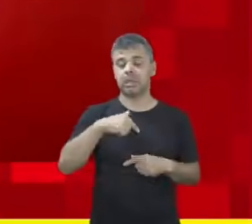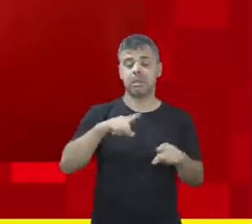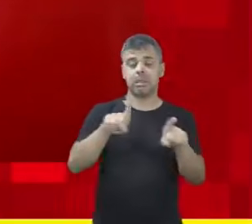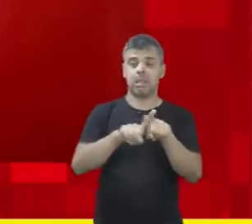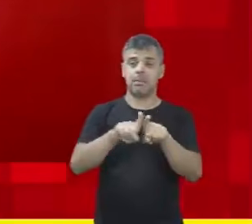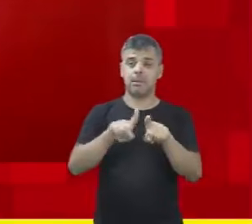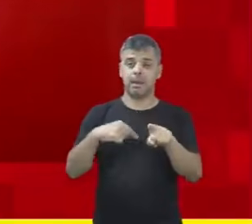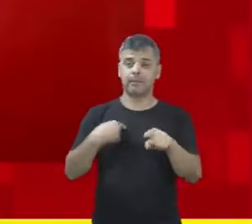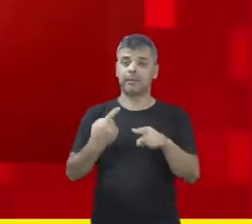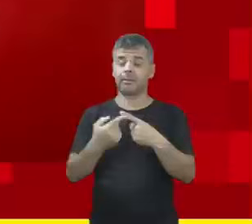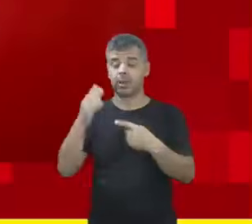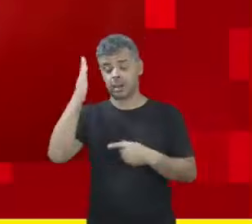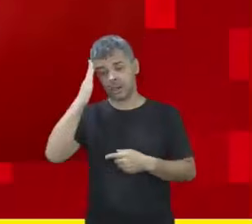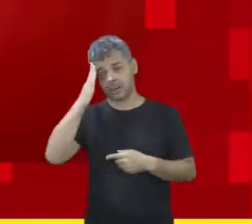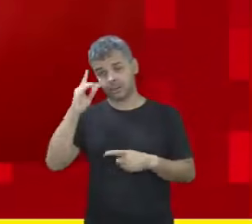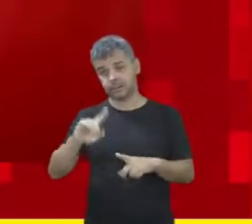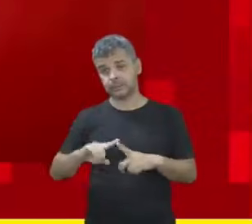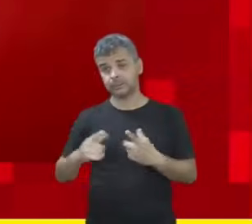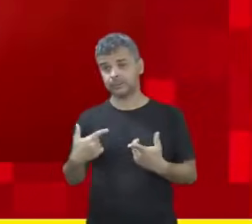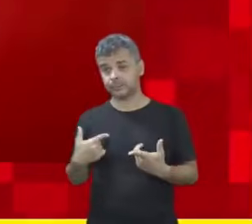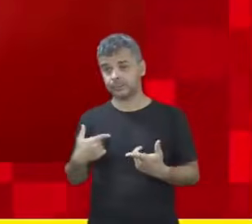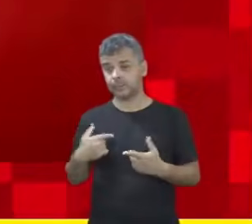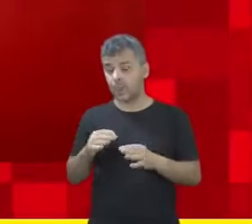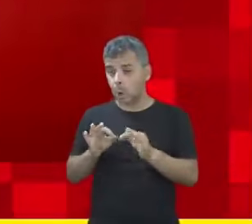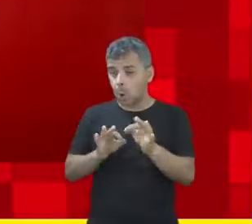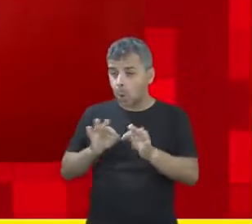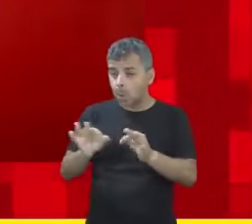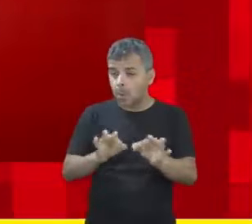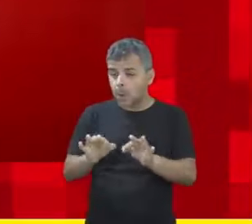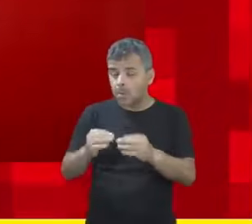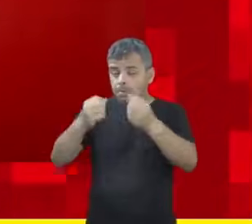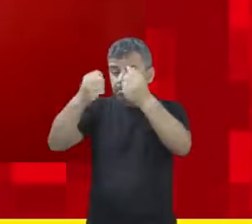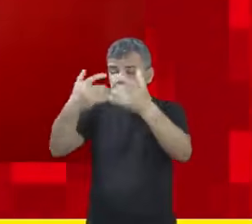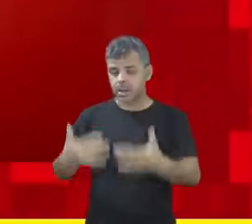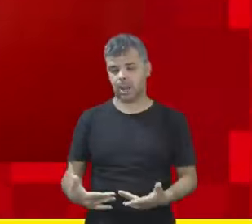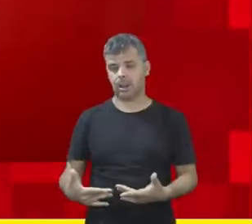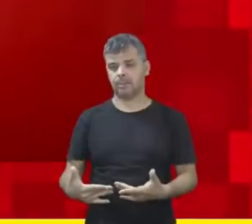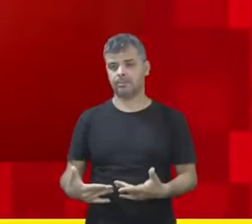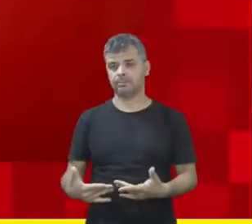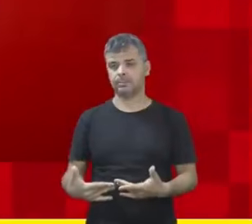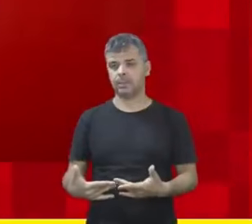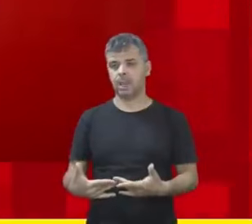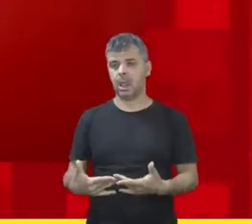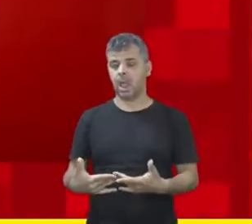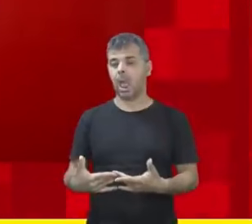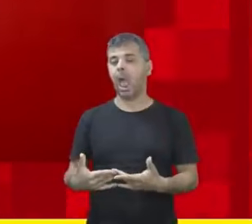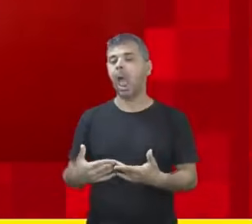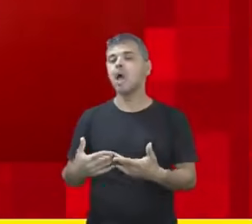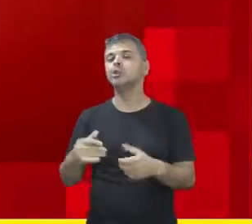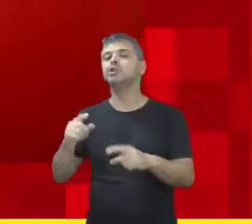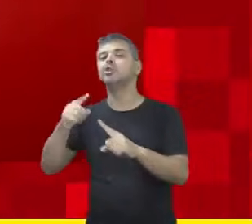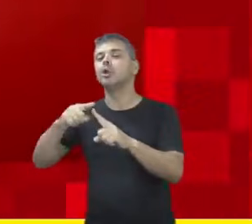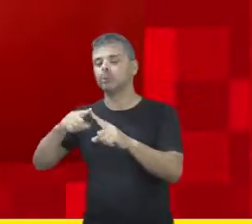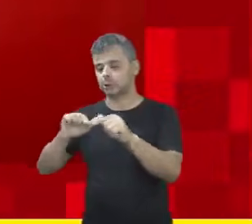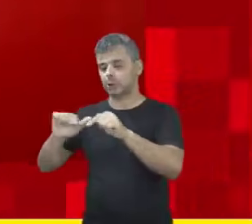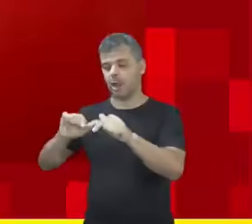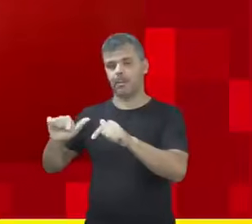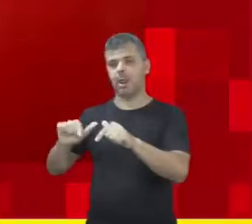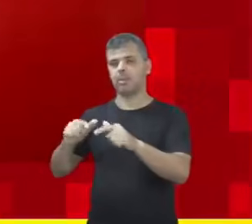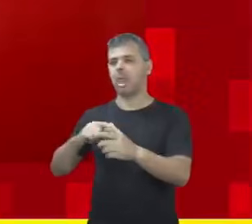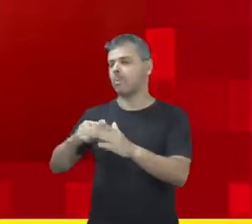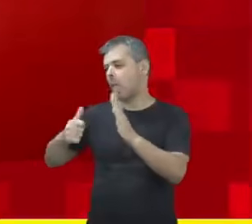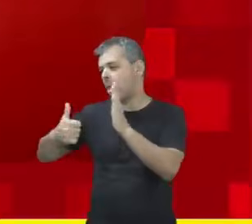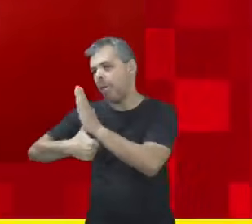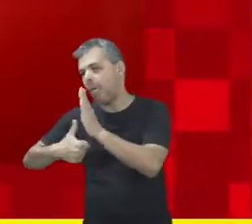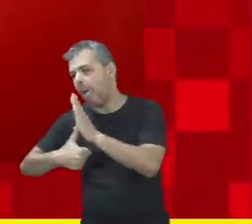Inclusive, a gente passou a entender isso a partir de quando eles explicaram como funcionava o formato de trabalho. E também a questão de bater ponto,